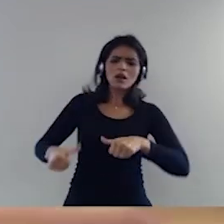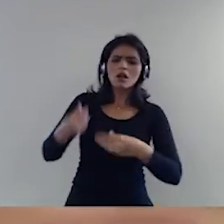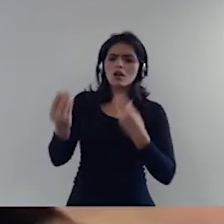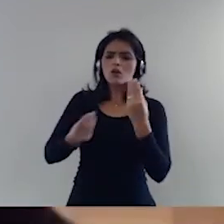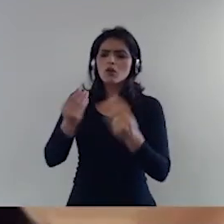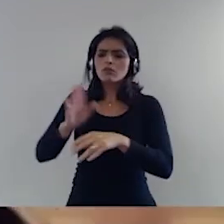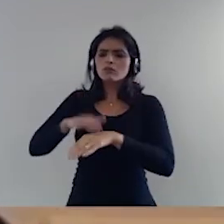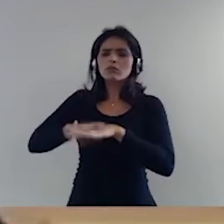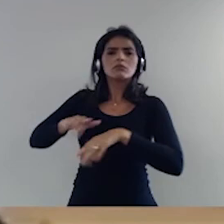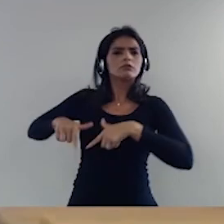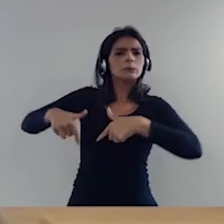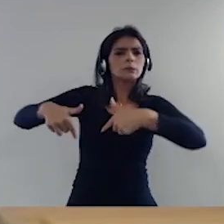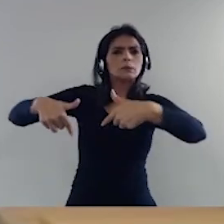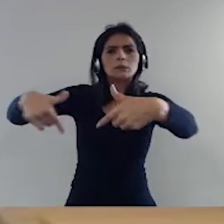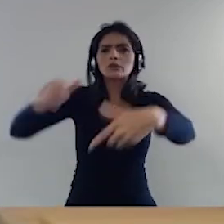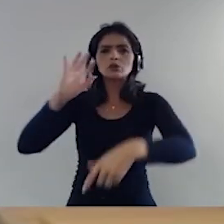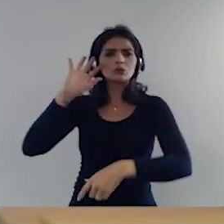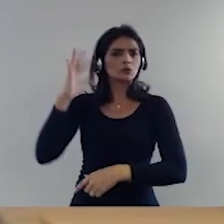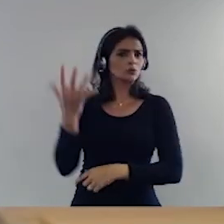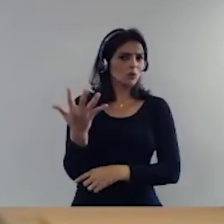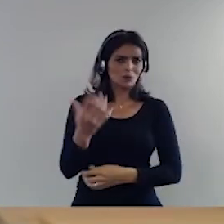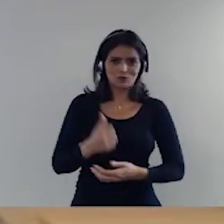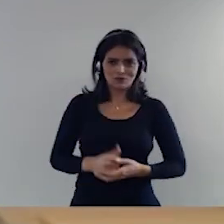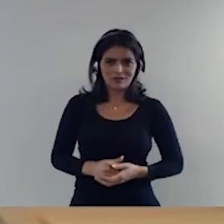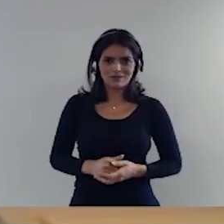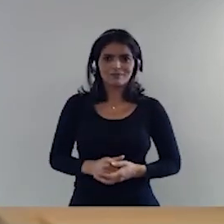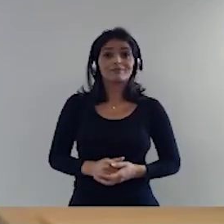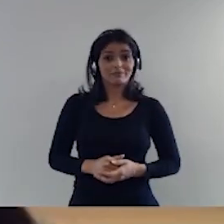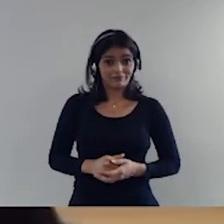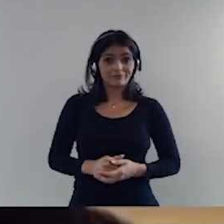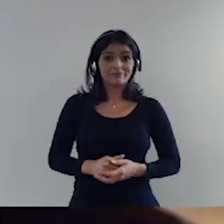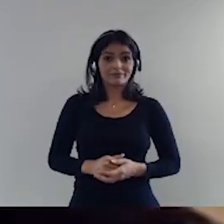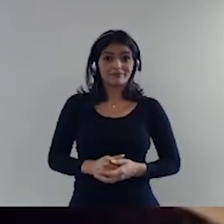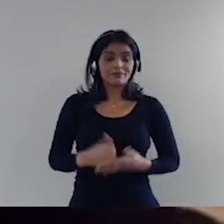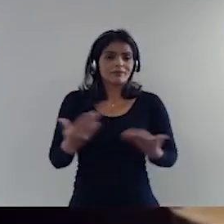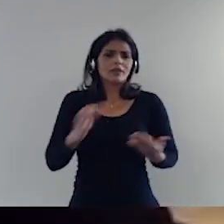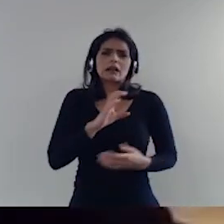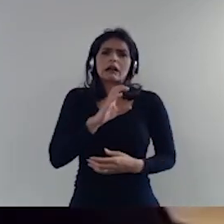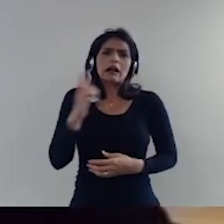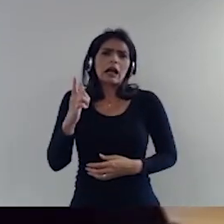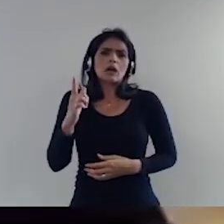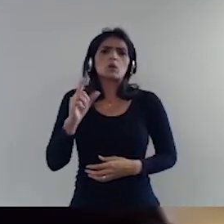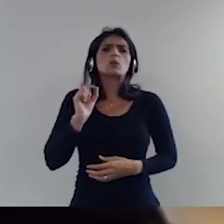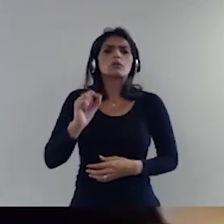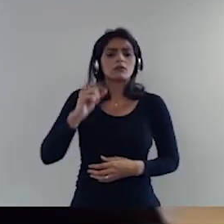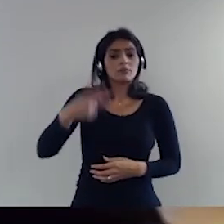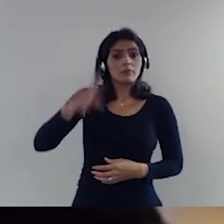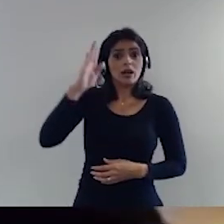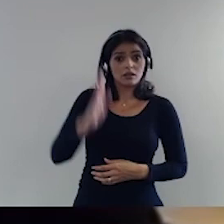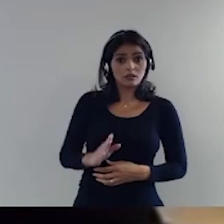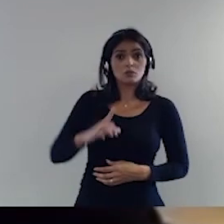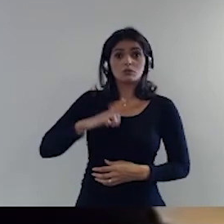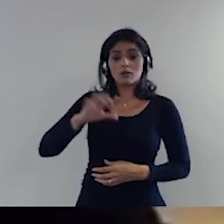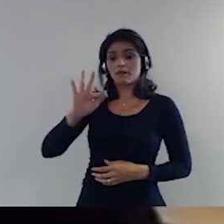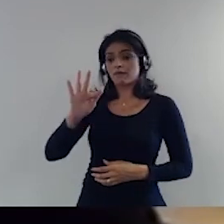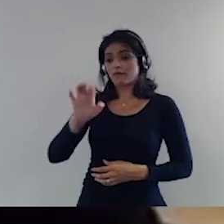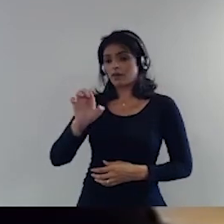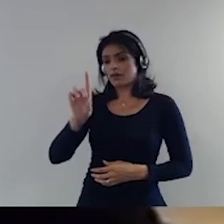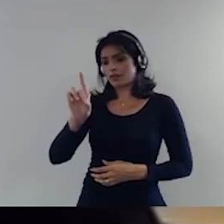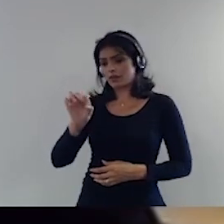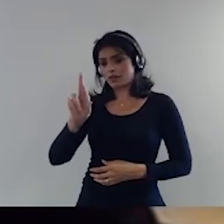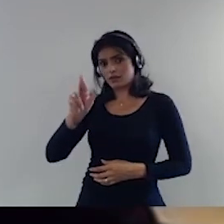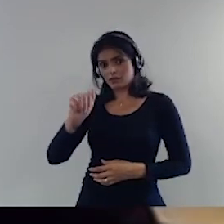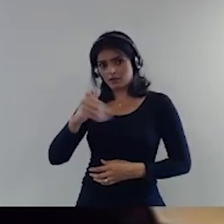e prover as soluções adequadas. É claro que, numa federação, as